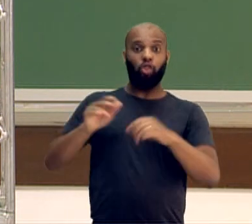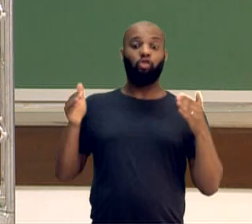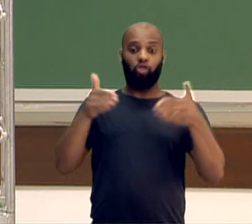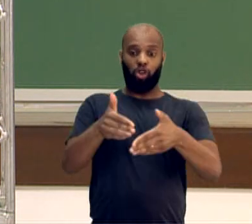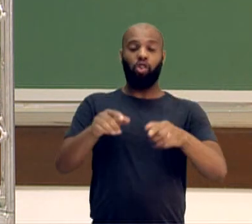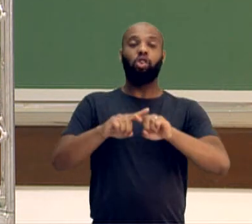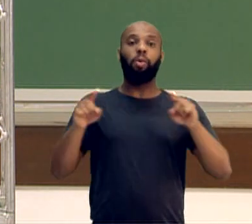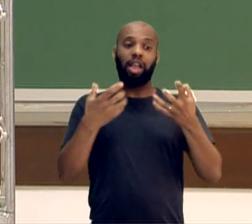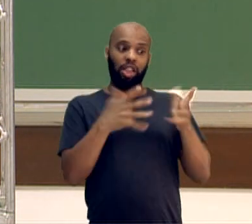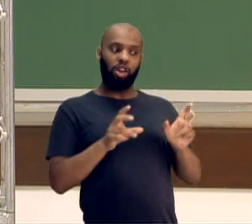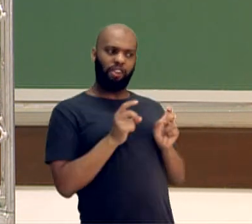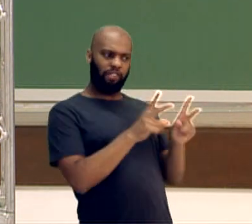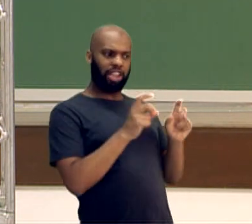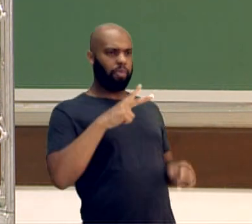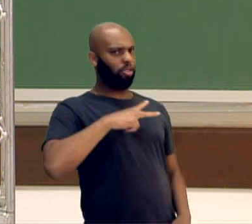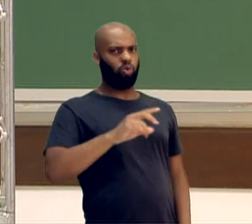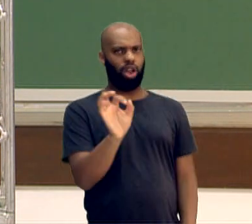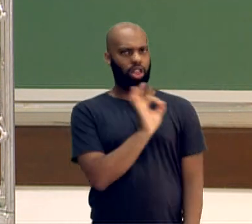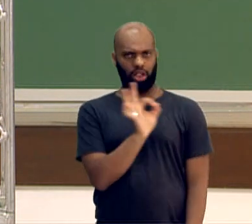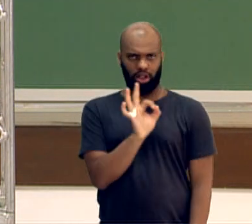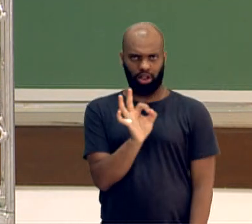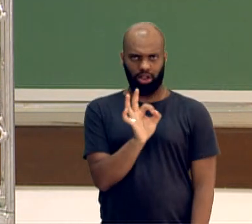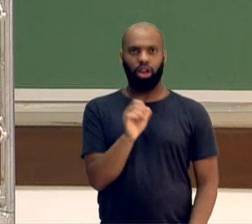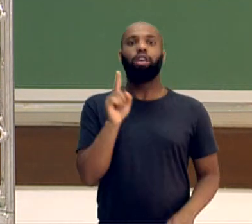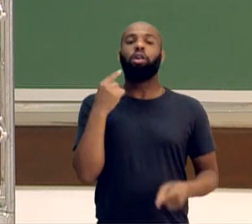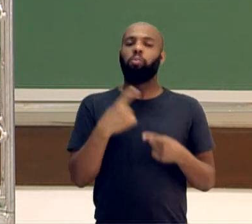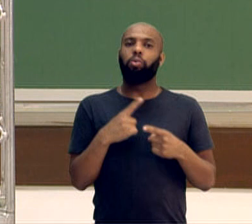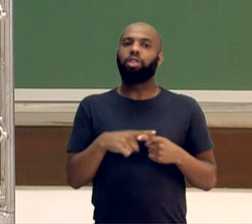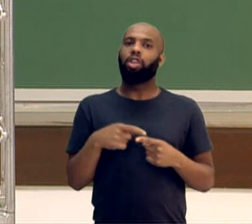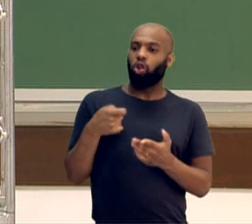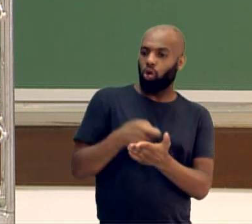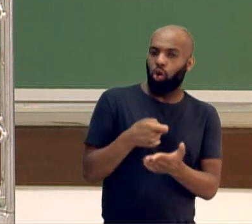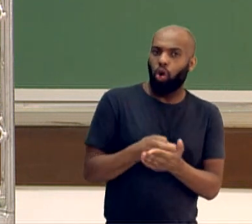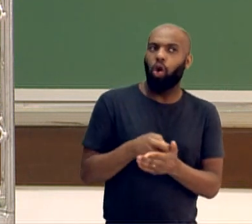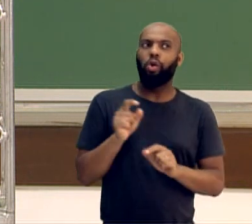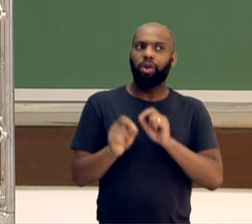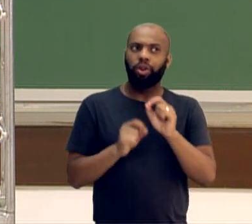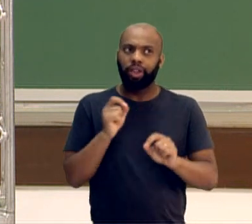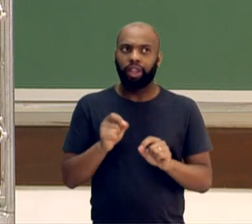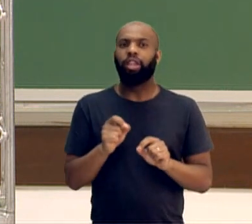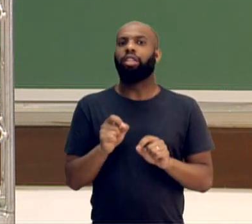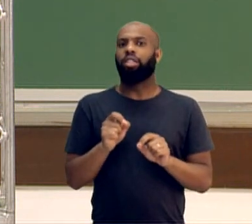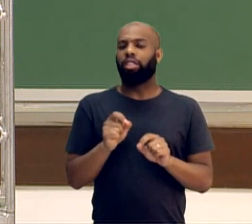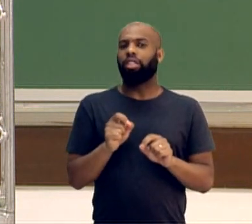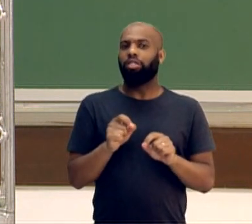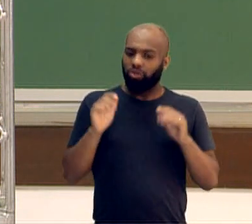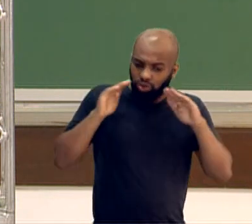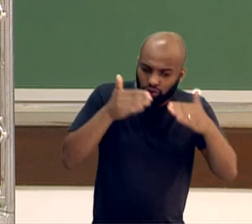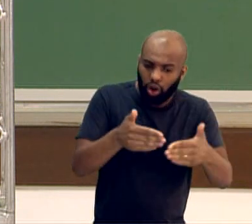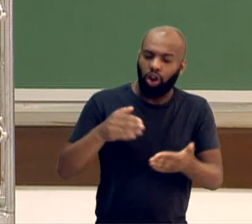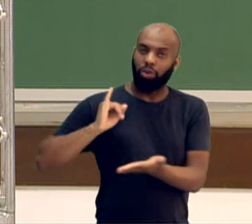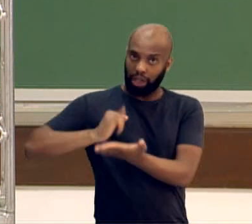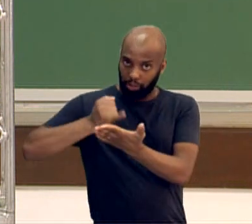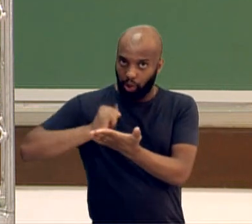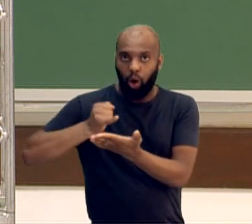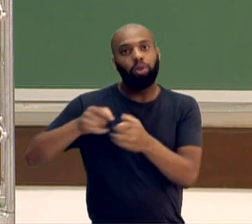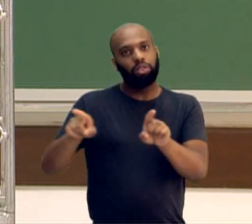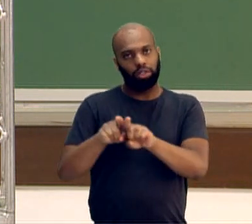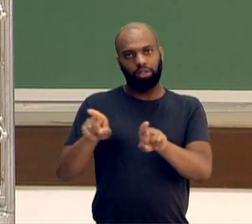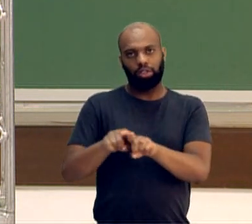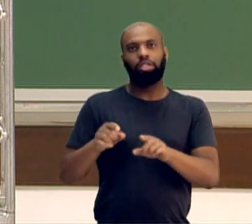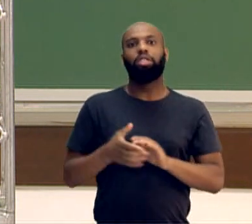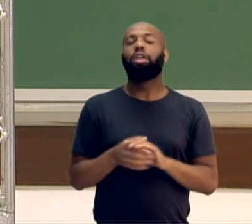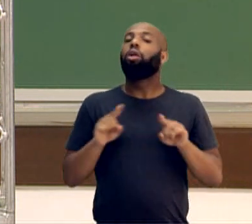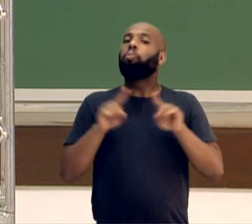na iniciativa privada. O Estado controla, é um Estado que cobra um pouco mais de impostos, óbvio. Ele é muito focado nos impostos, né, mas